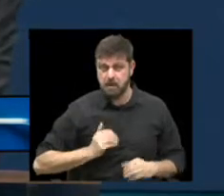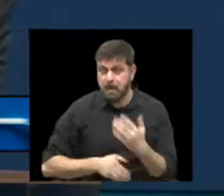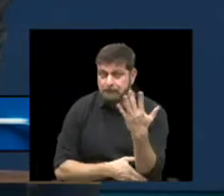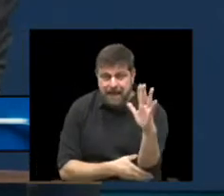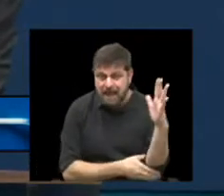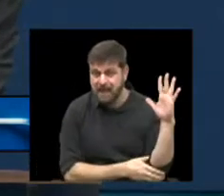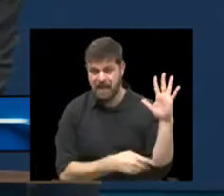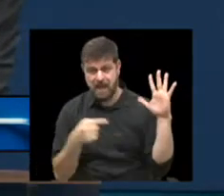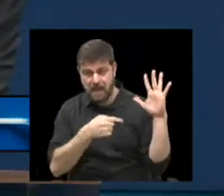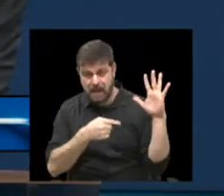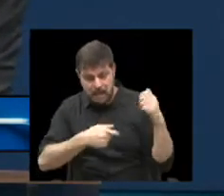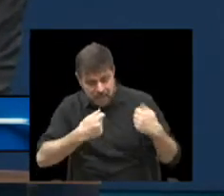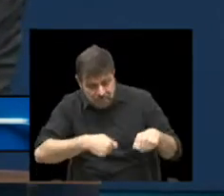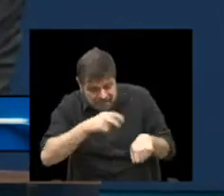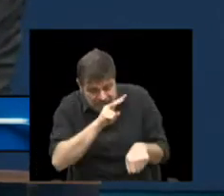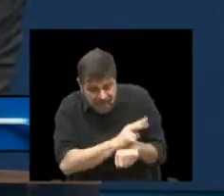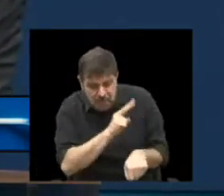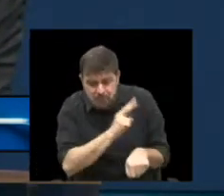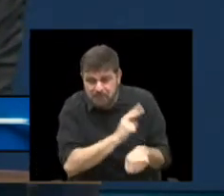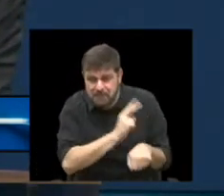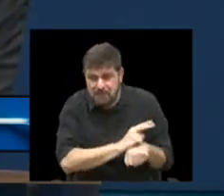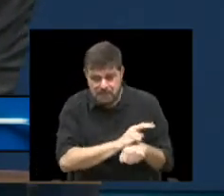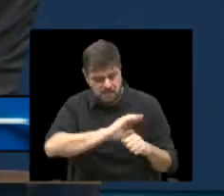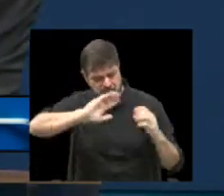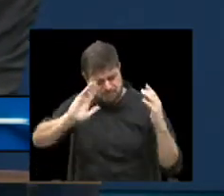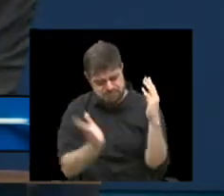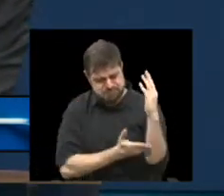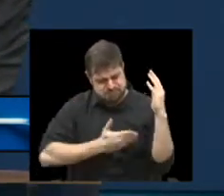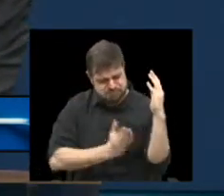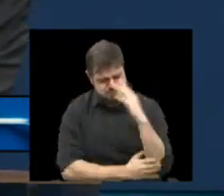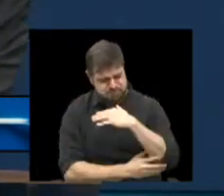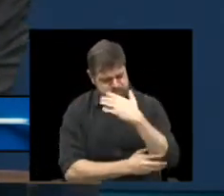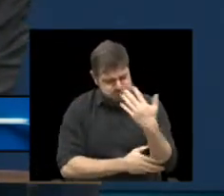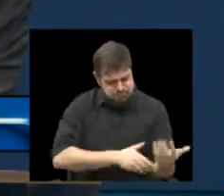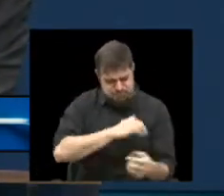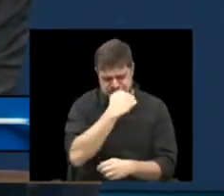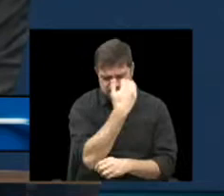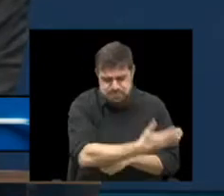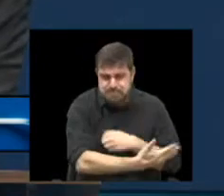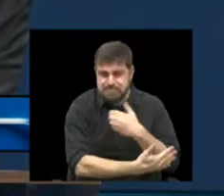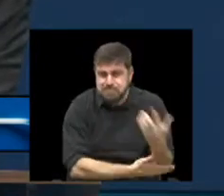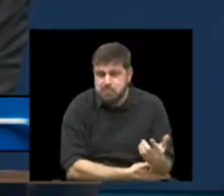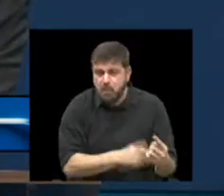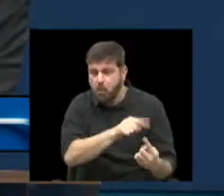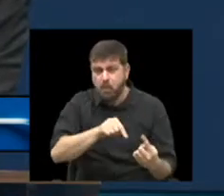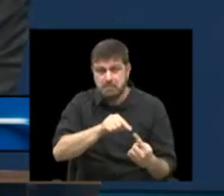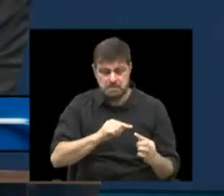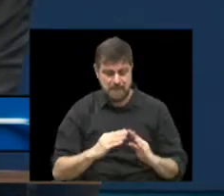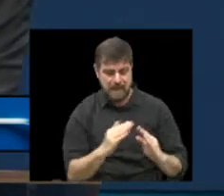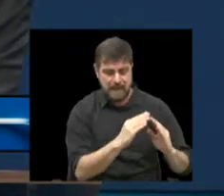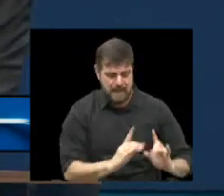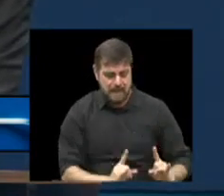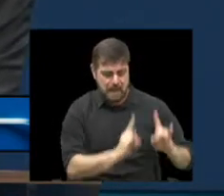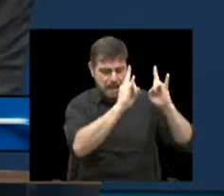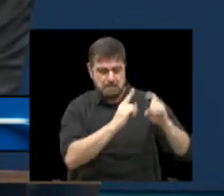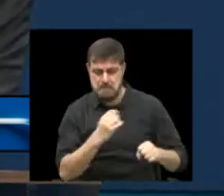áreas que deveriam ser preservadas, em detrimento, feito eu falei, de um modelo de desenvolvimento urbano muito mais racional, muito mais inteligente,